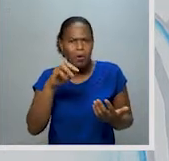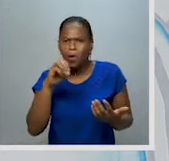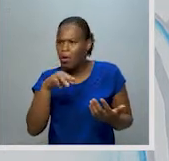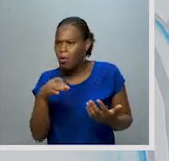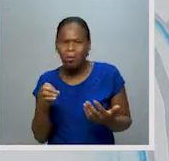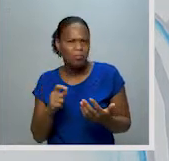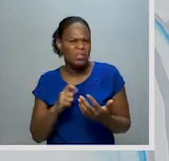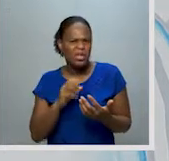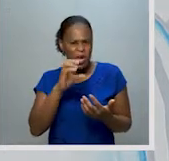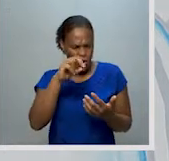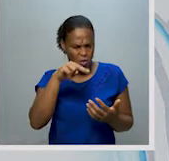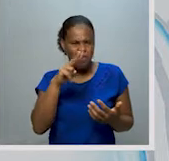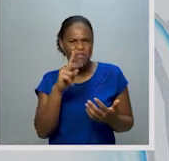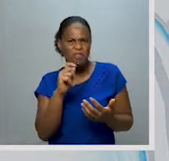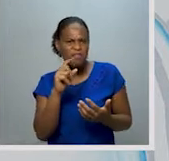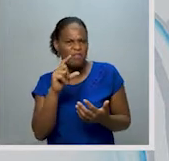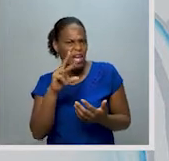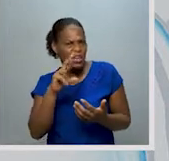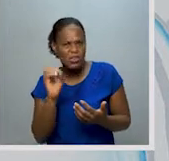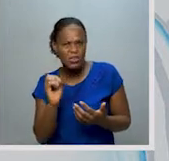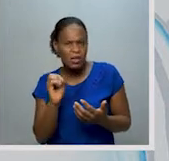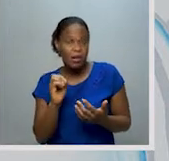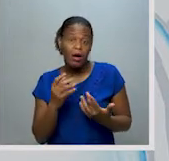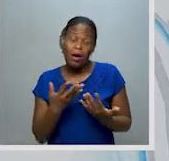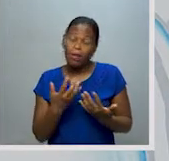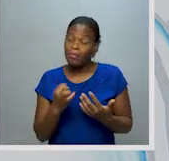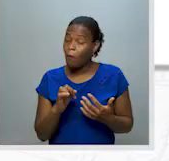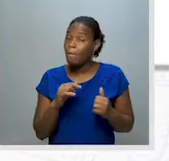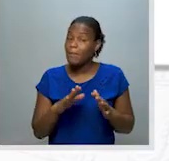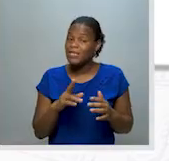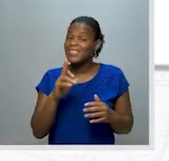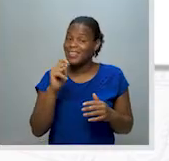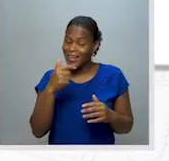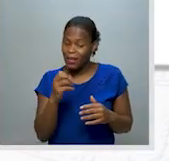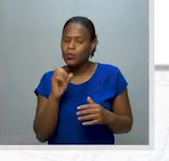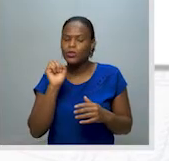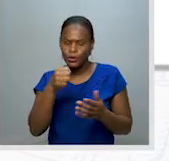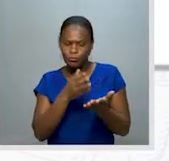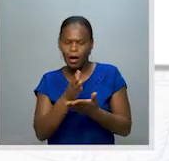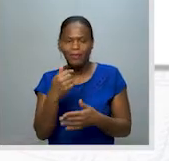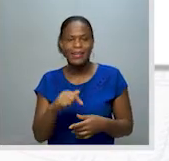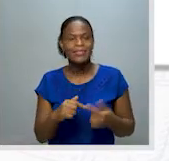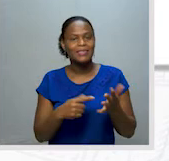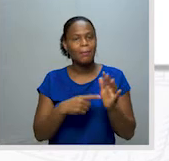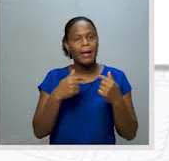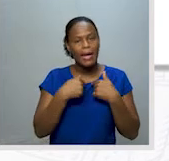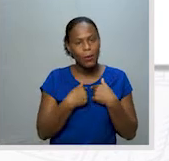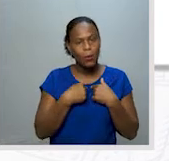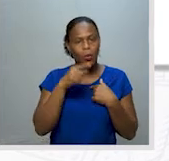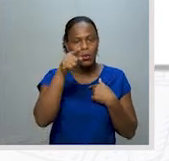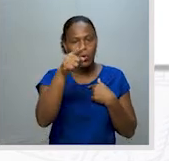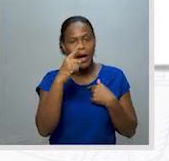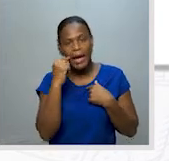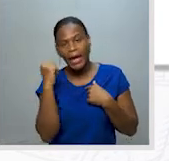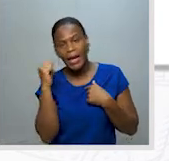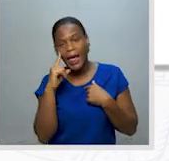reto? Convexo não, mas já reto existe. Veja, nós temos pronomes retos. Eu, tu, ele,